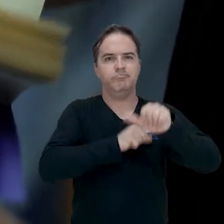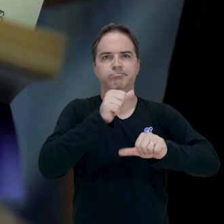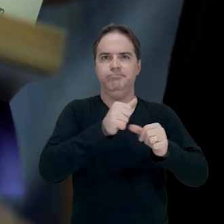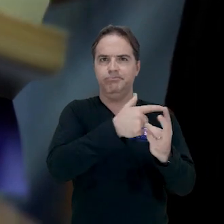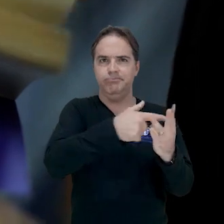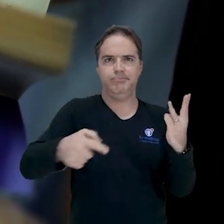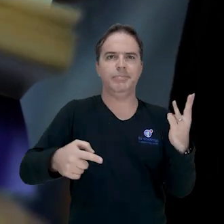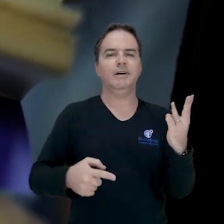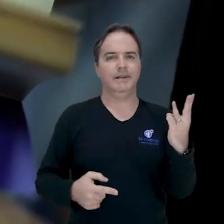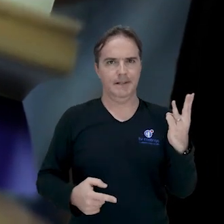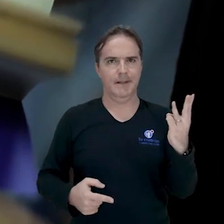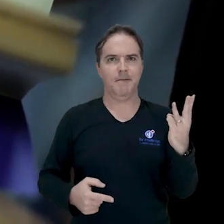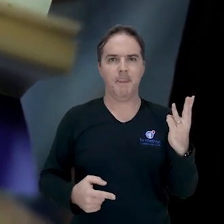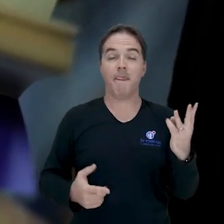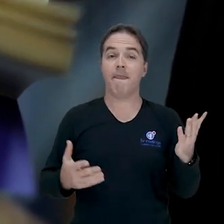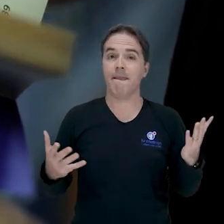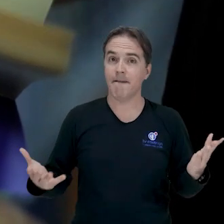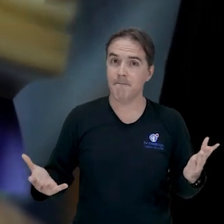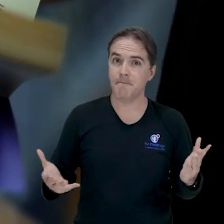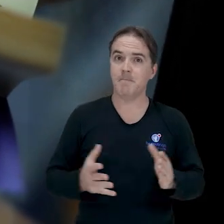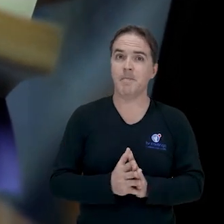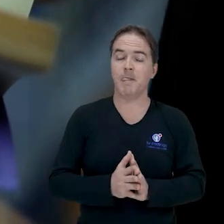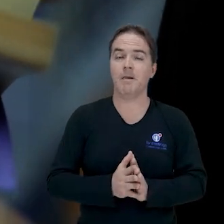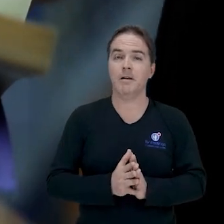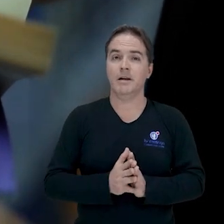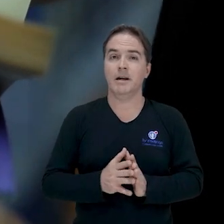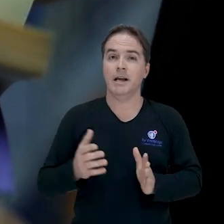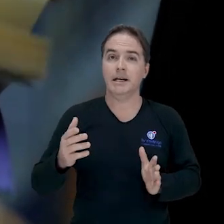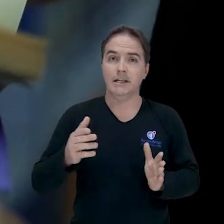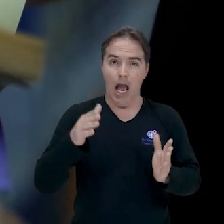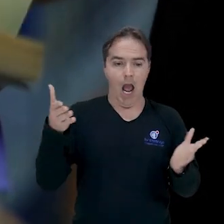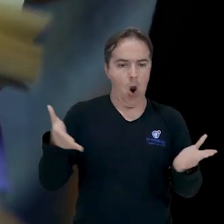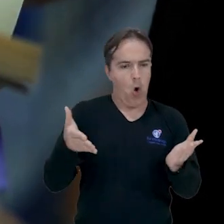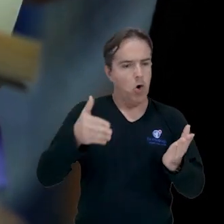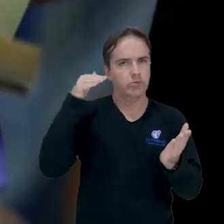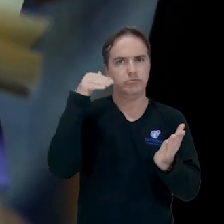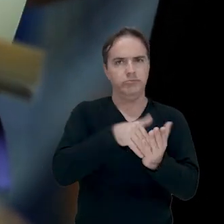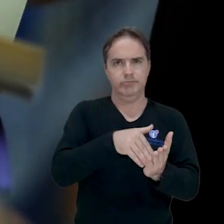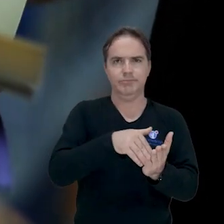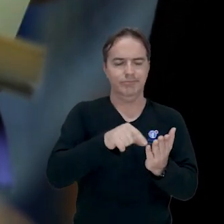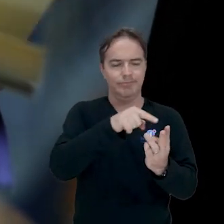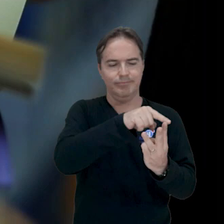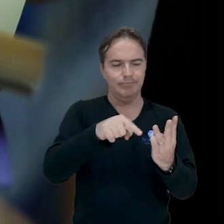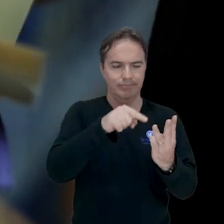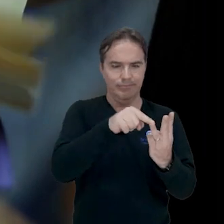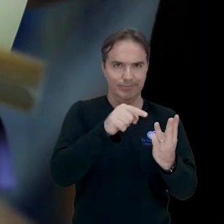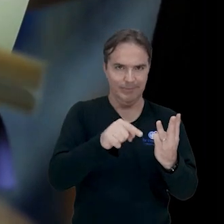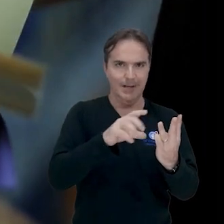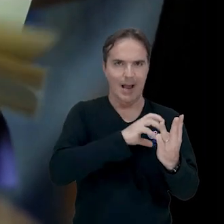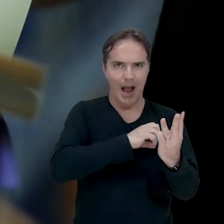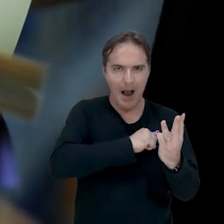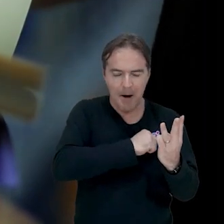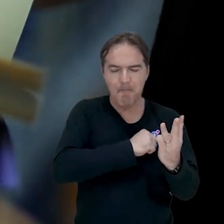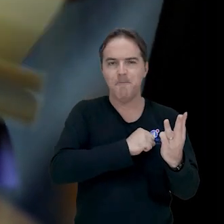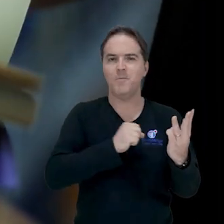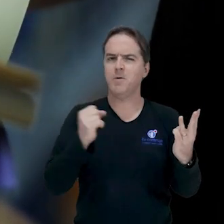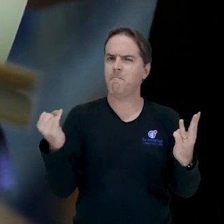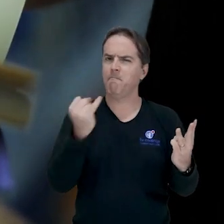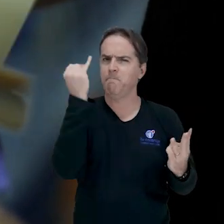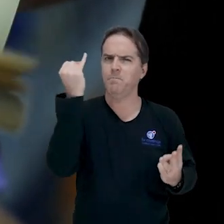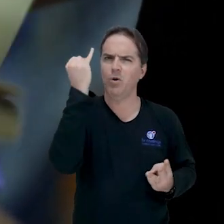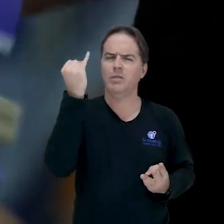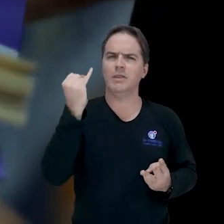de uma trilogia amorosa, romântica, que se encerra agora. A obra é um ódio ao amor, né? Eu brinco que ela é uma